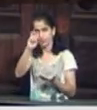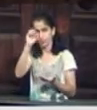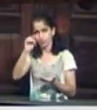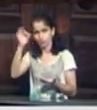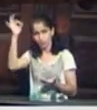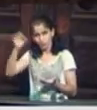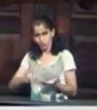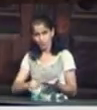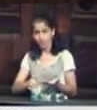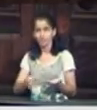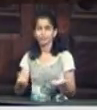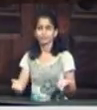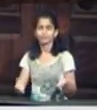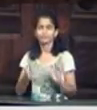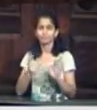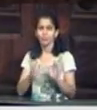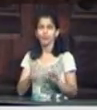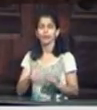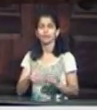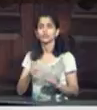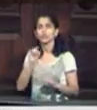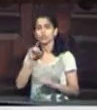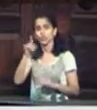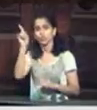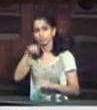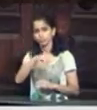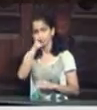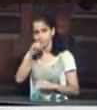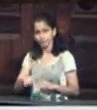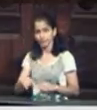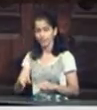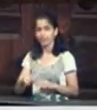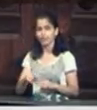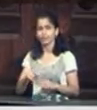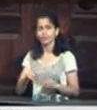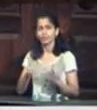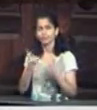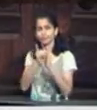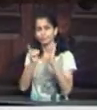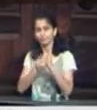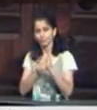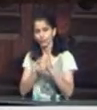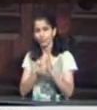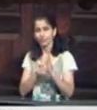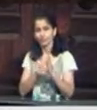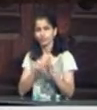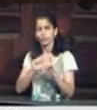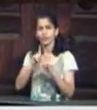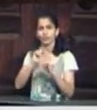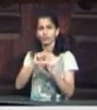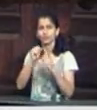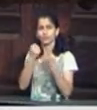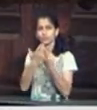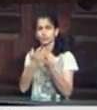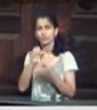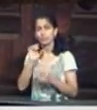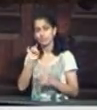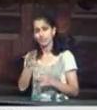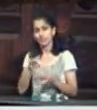o decreto que extingue o aluguel social se permitir que o